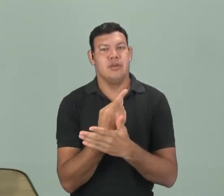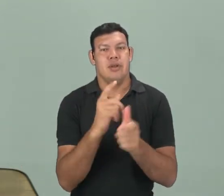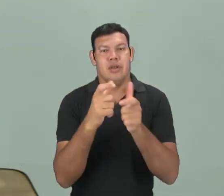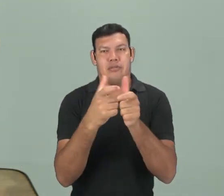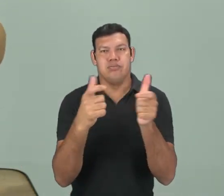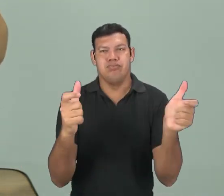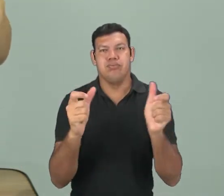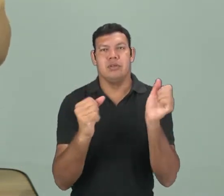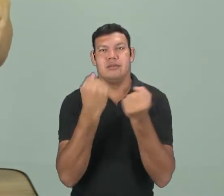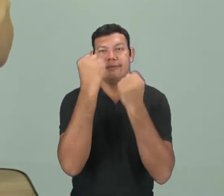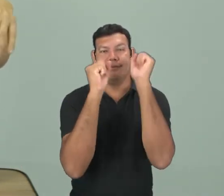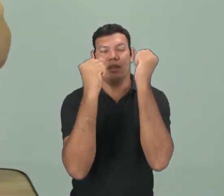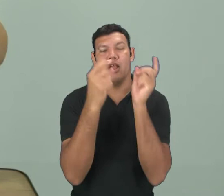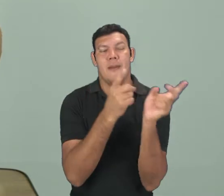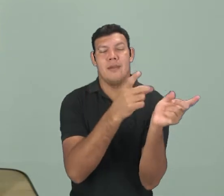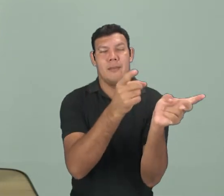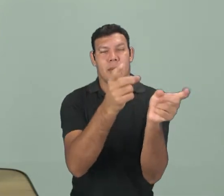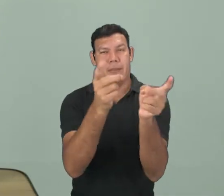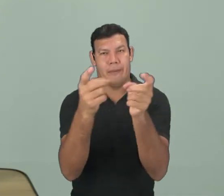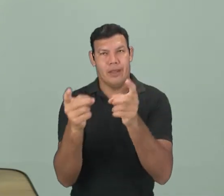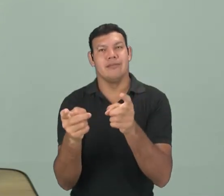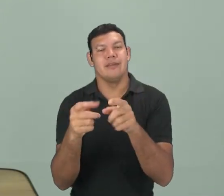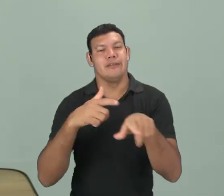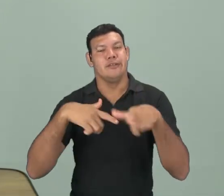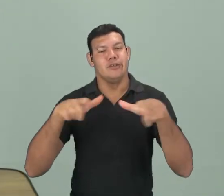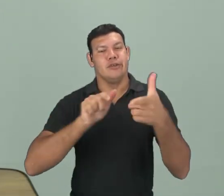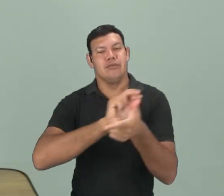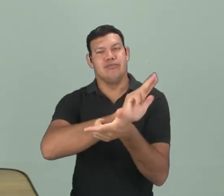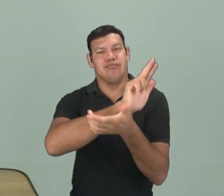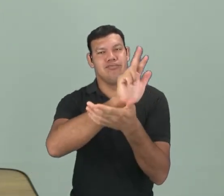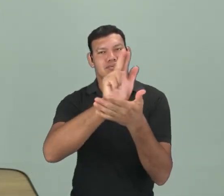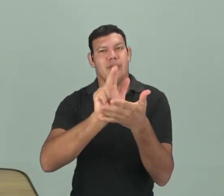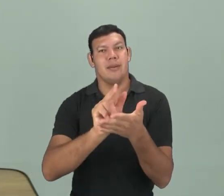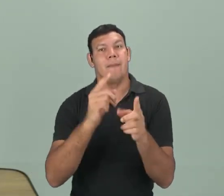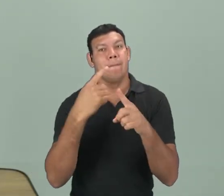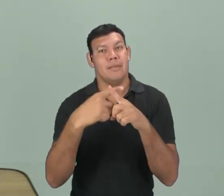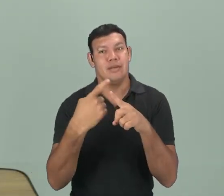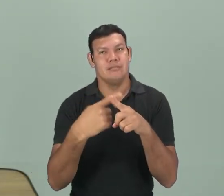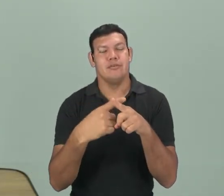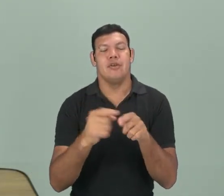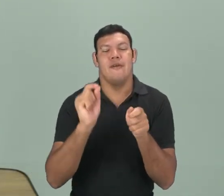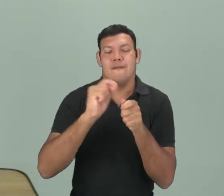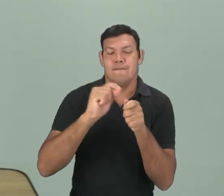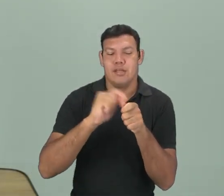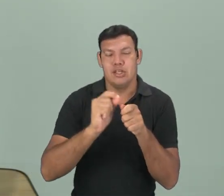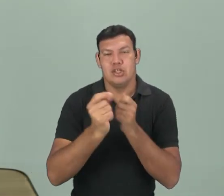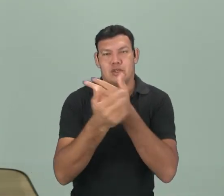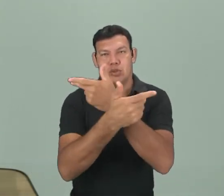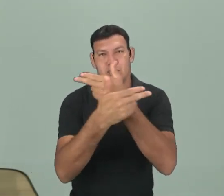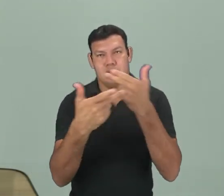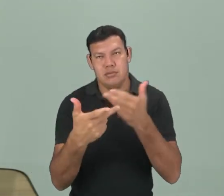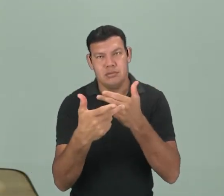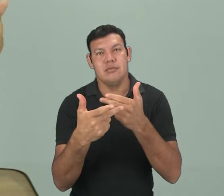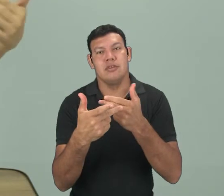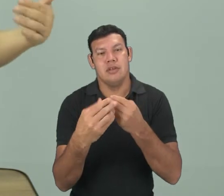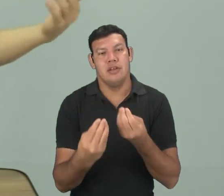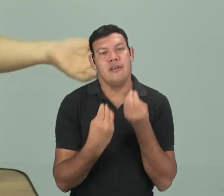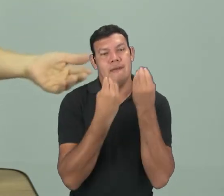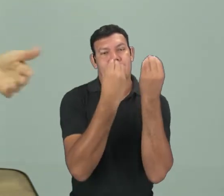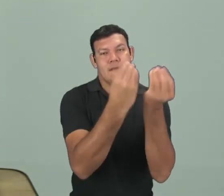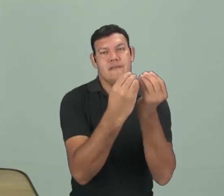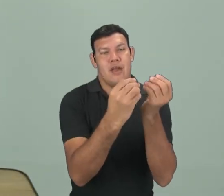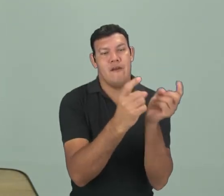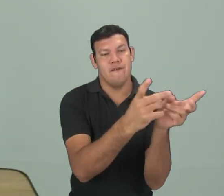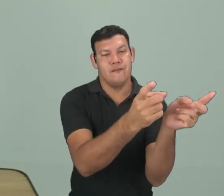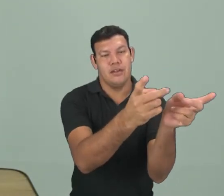tem o comércio, tem todos os serviços que isso vai gerando, porque as indústrias fabricam um produto onde vai para o comércio e aí tem a